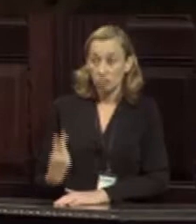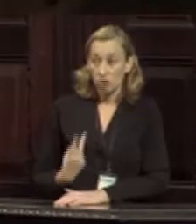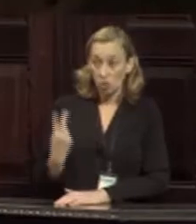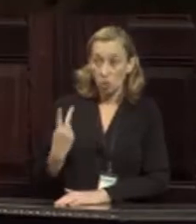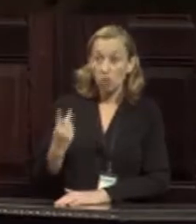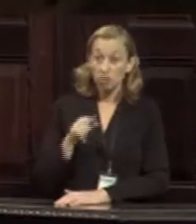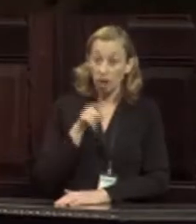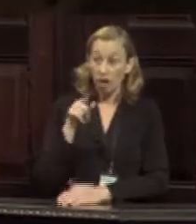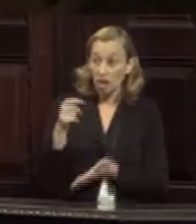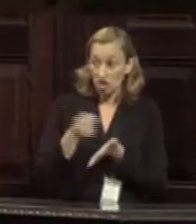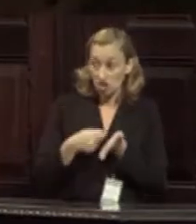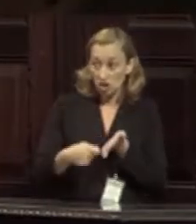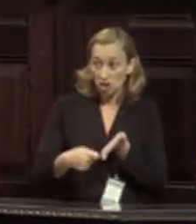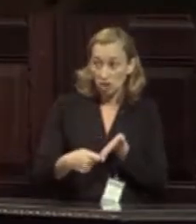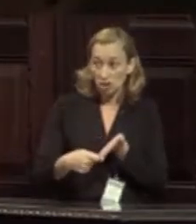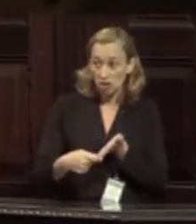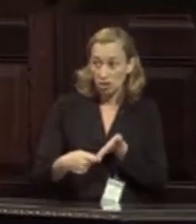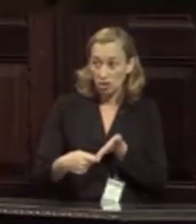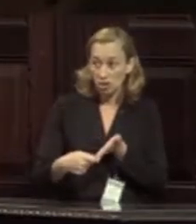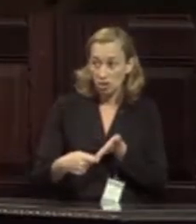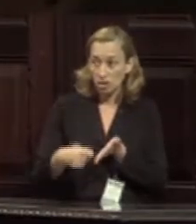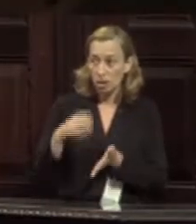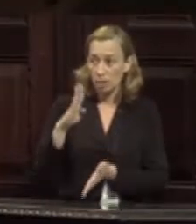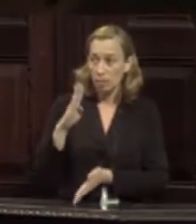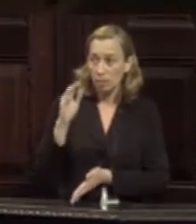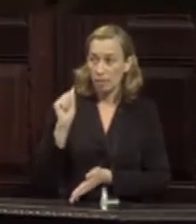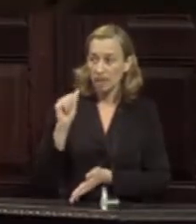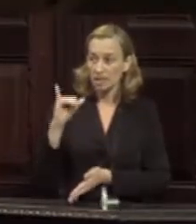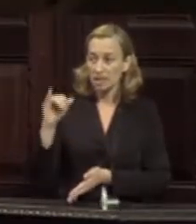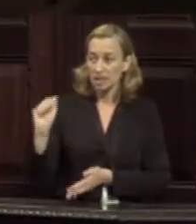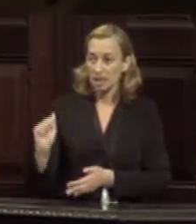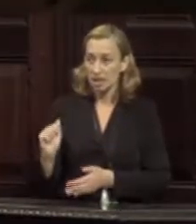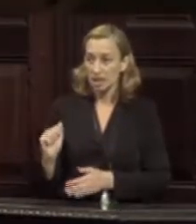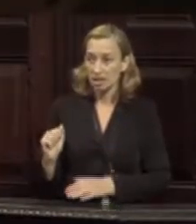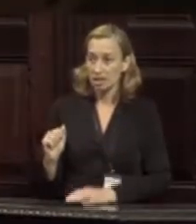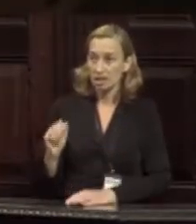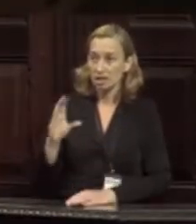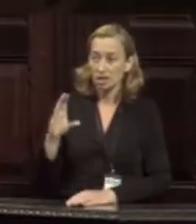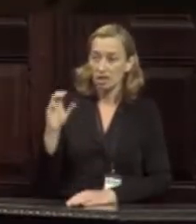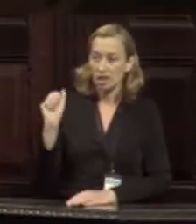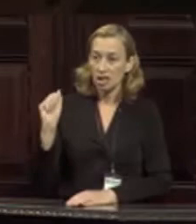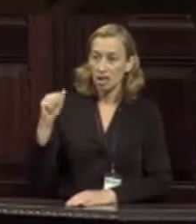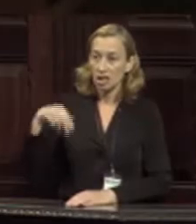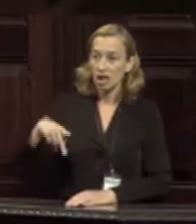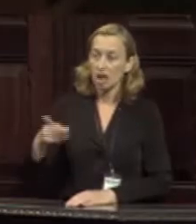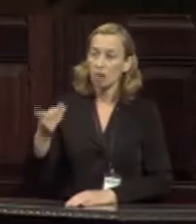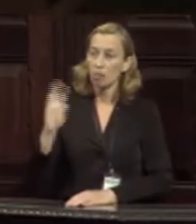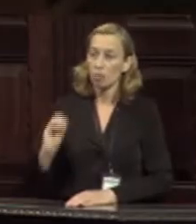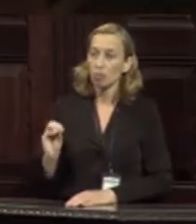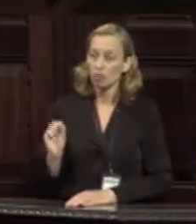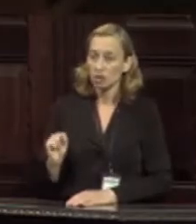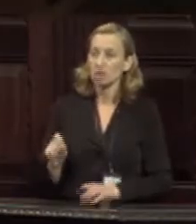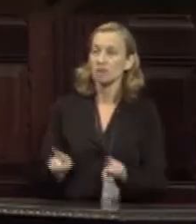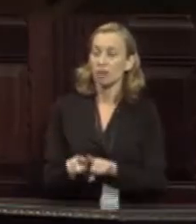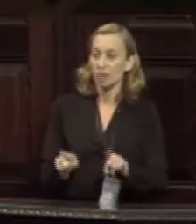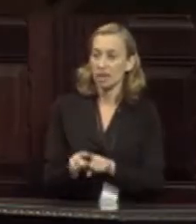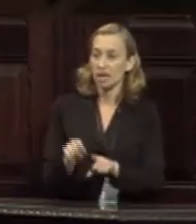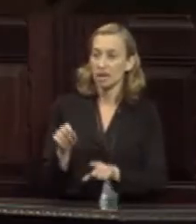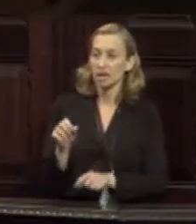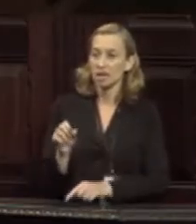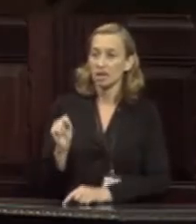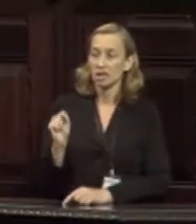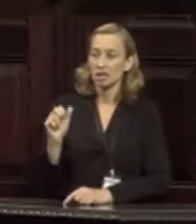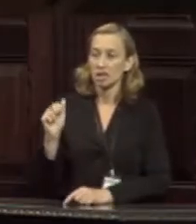escrito, são a Bacia de Campos e a Bacia de Santos. Se a gente pegar